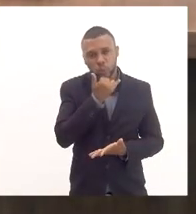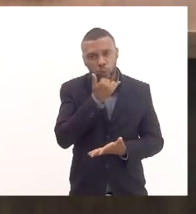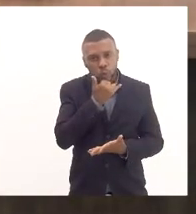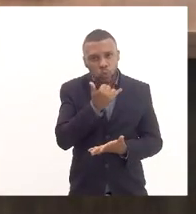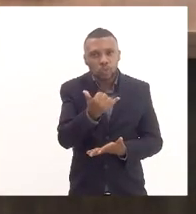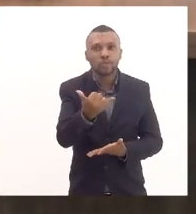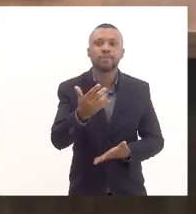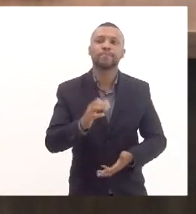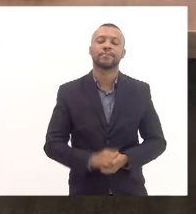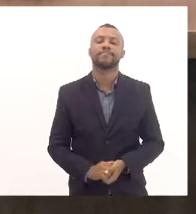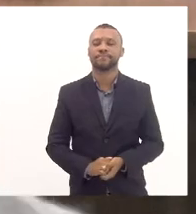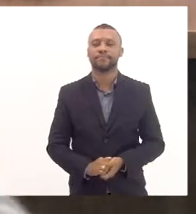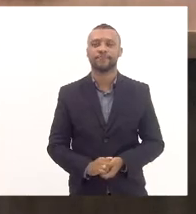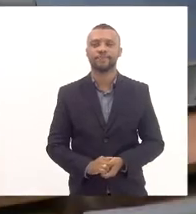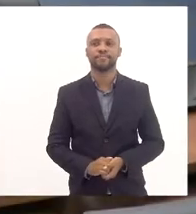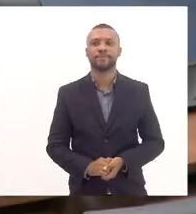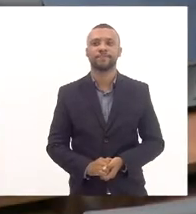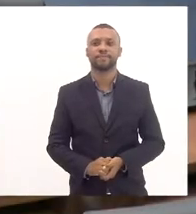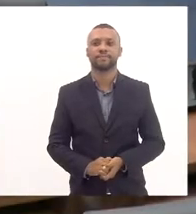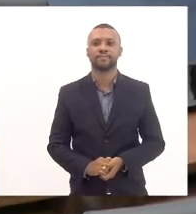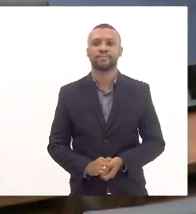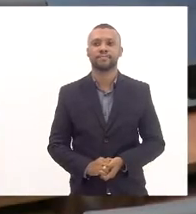E aí